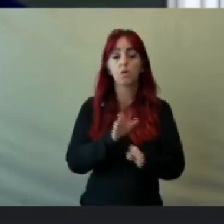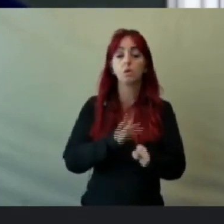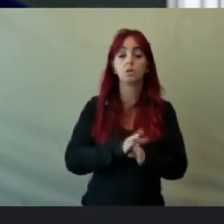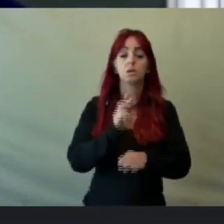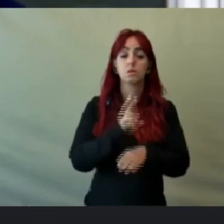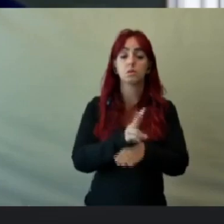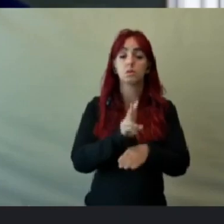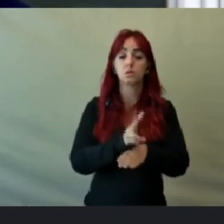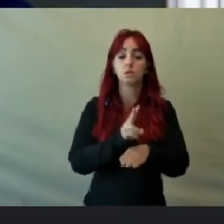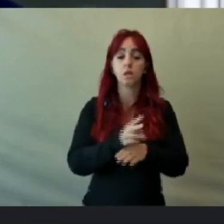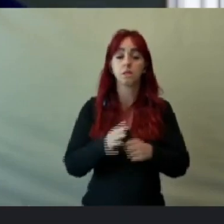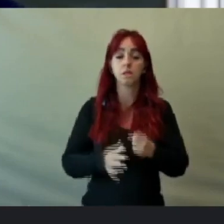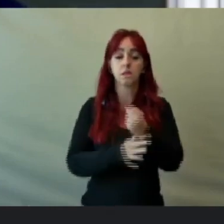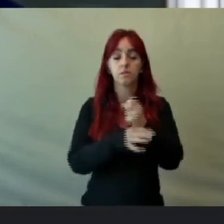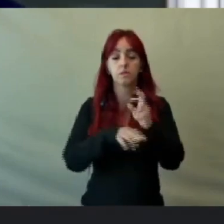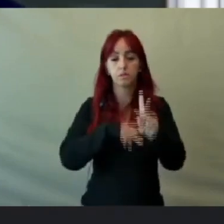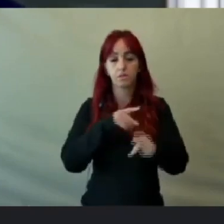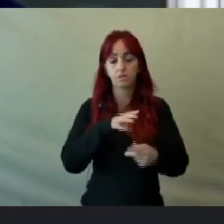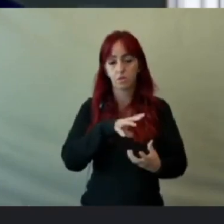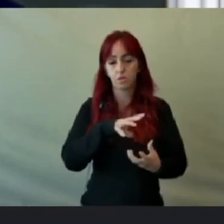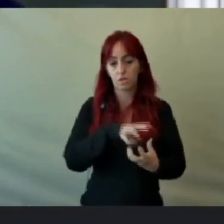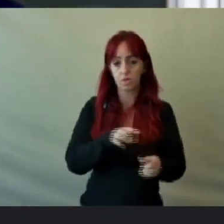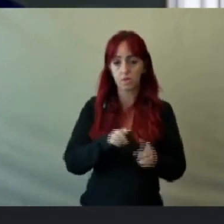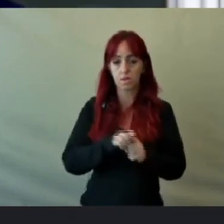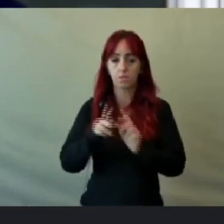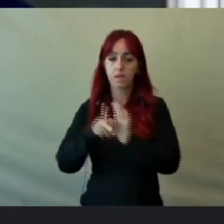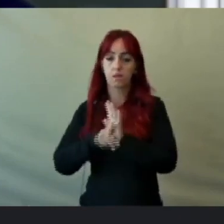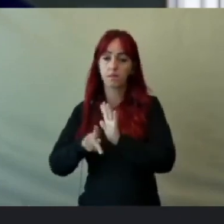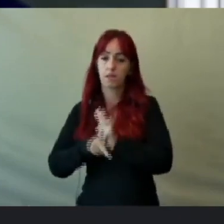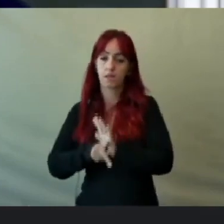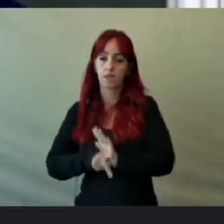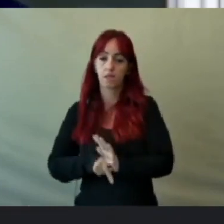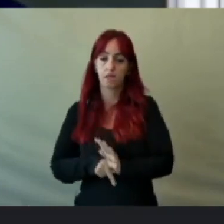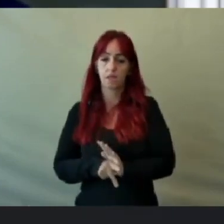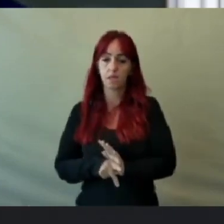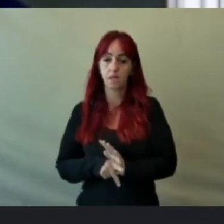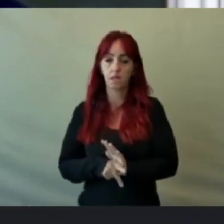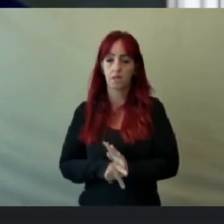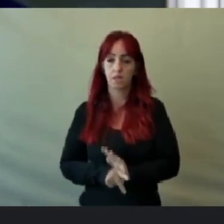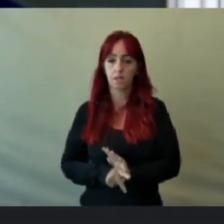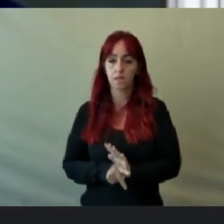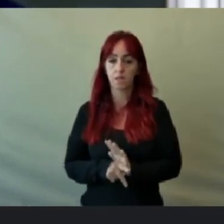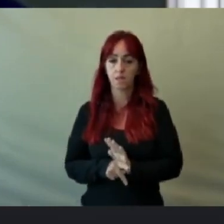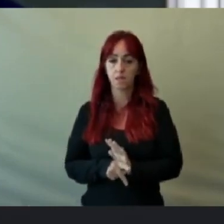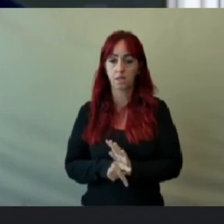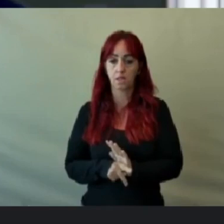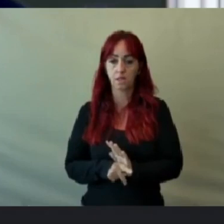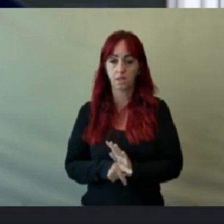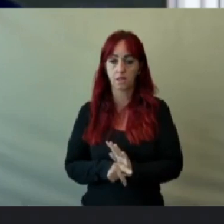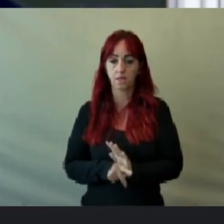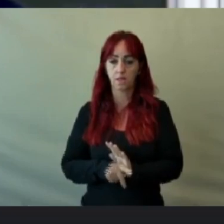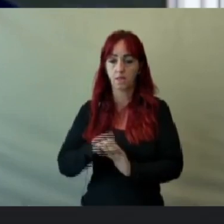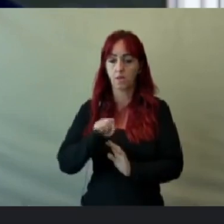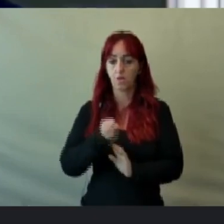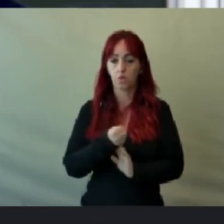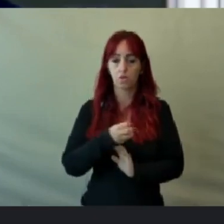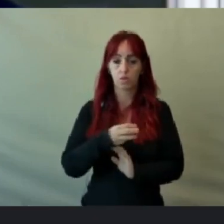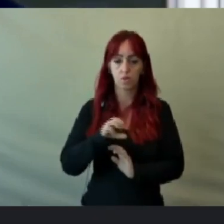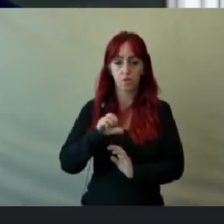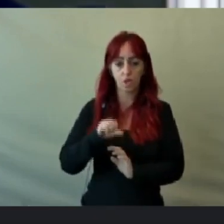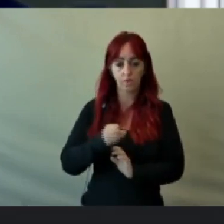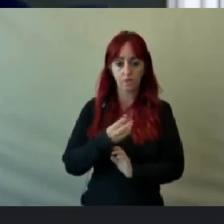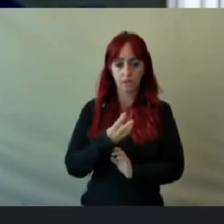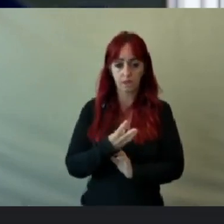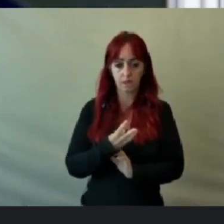PL deixa eu confirmar aqui na minha cola vereador 89324 que é sobre a política municipal